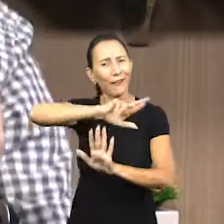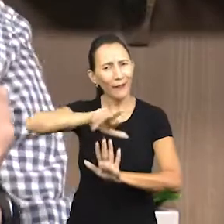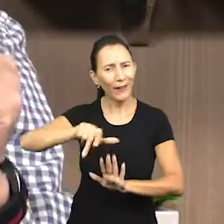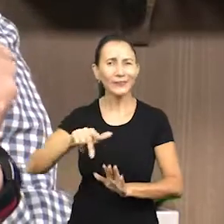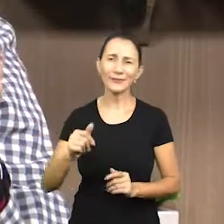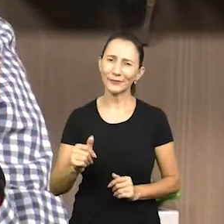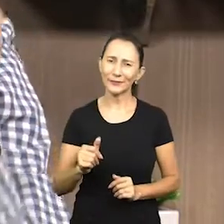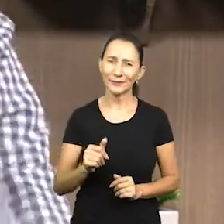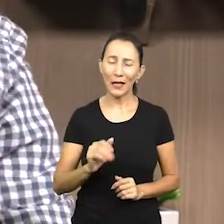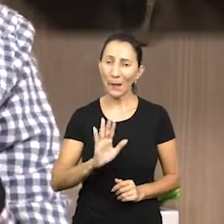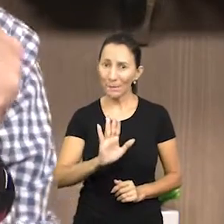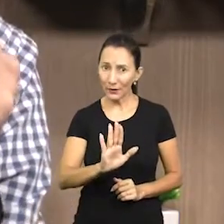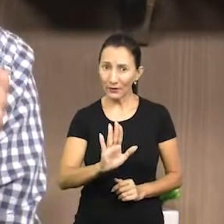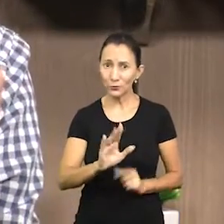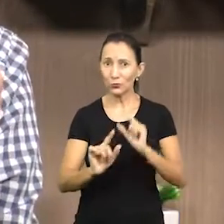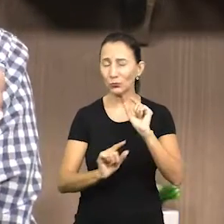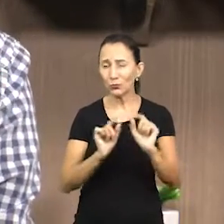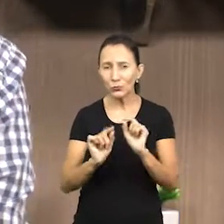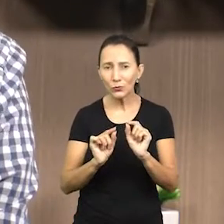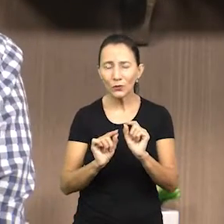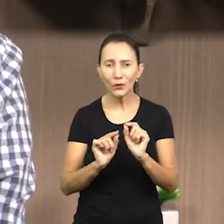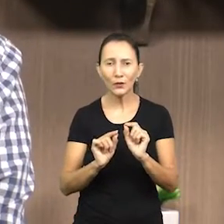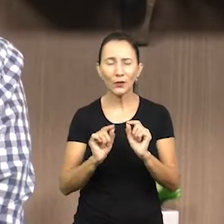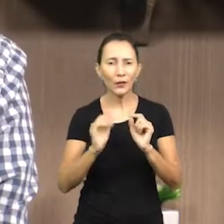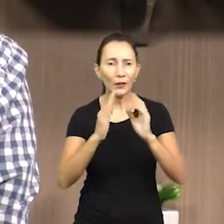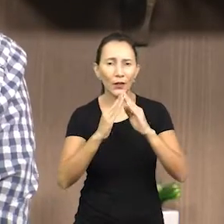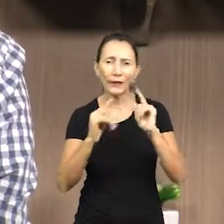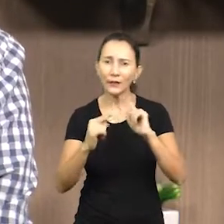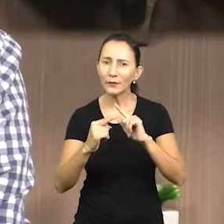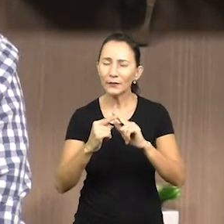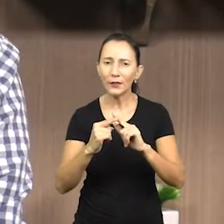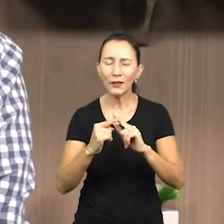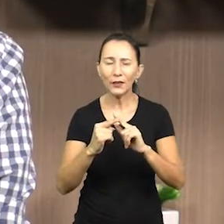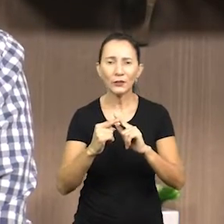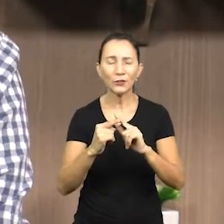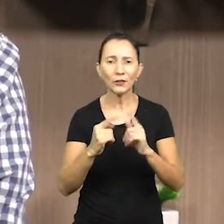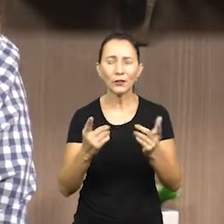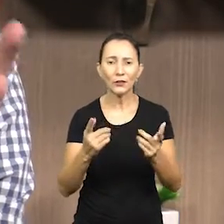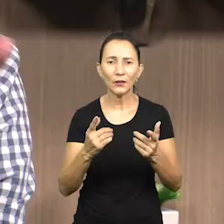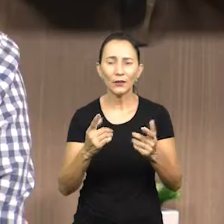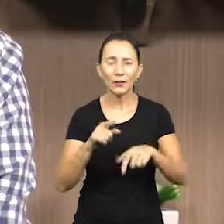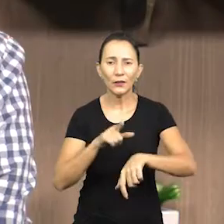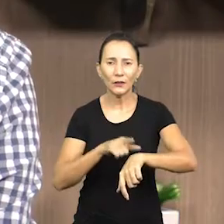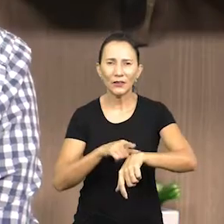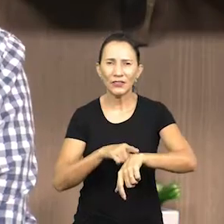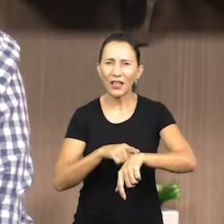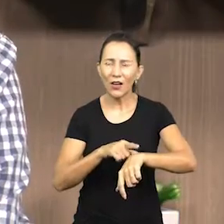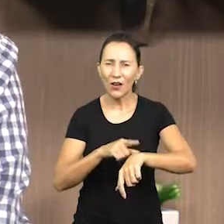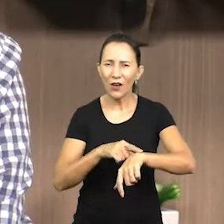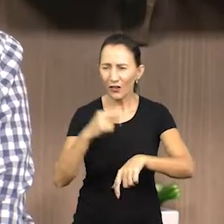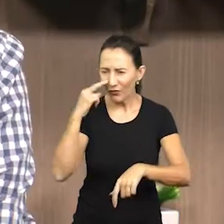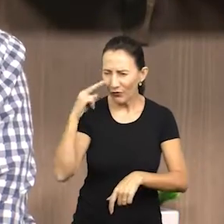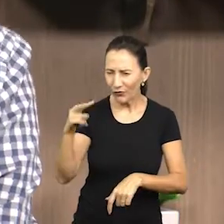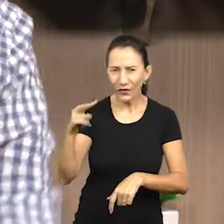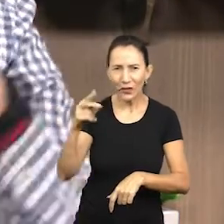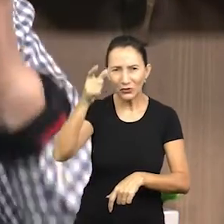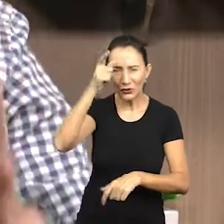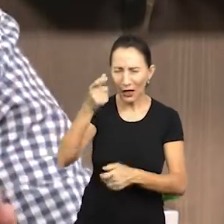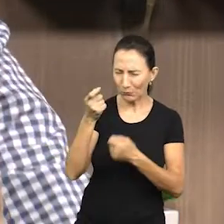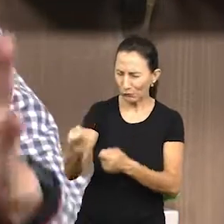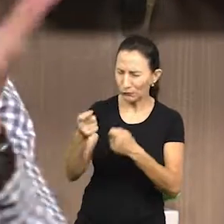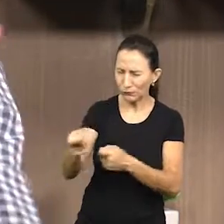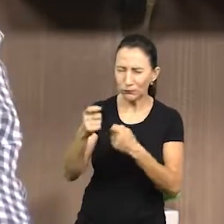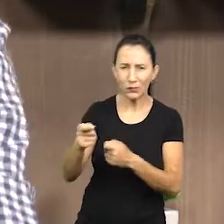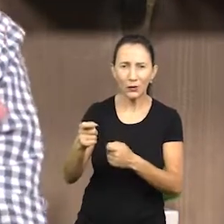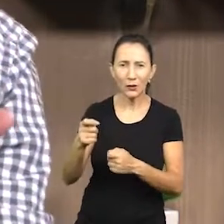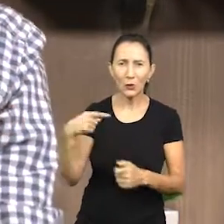Só que a igreja não pode se silenciar diante da ação maligna.